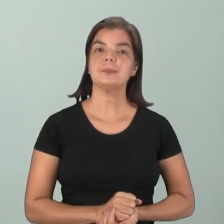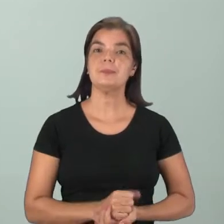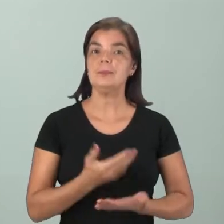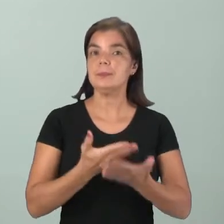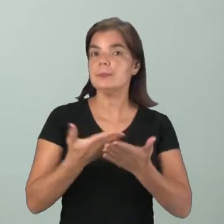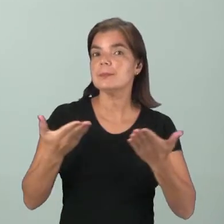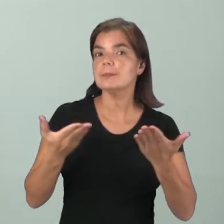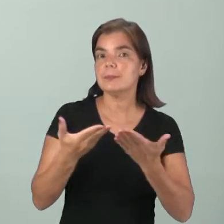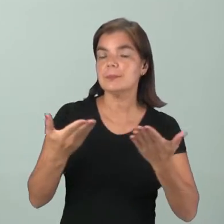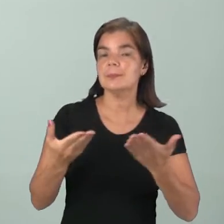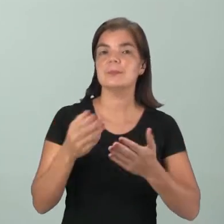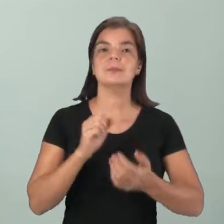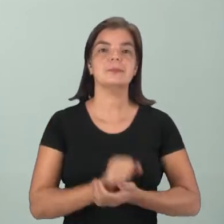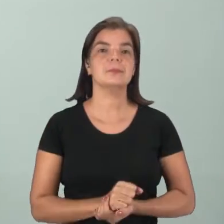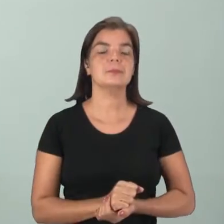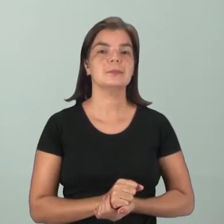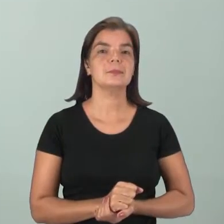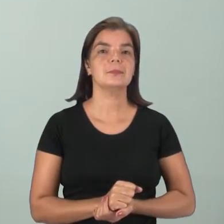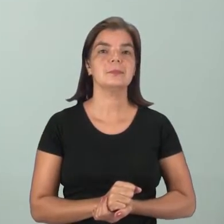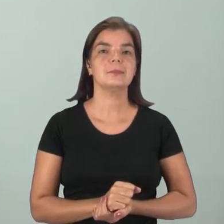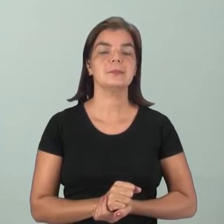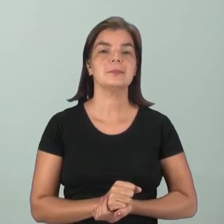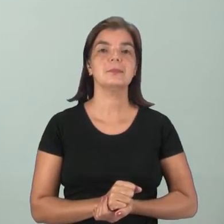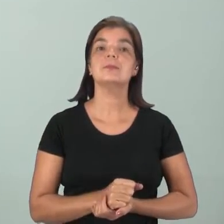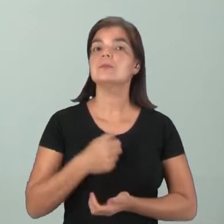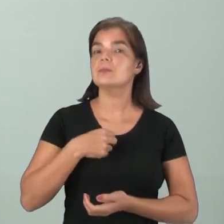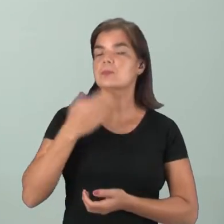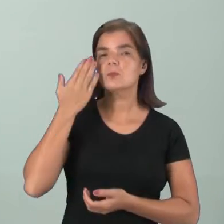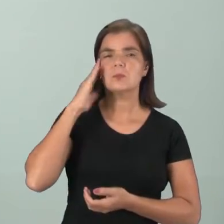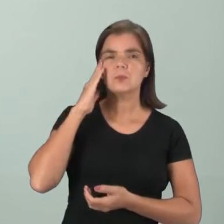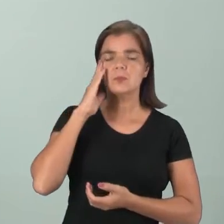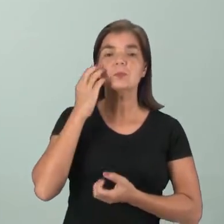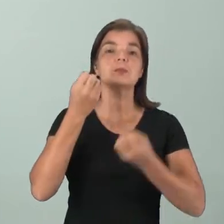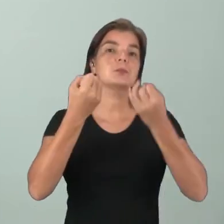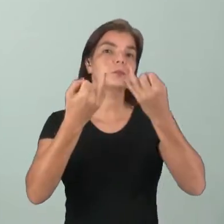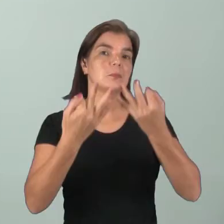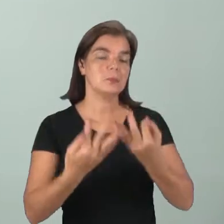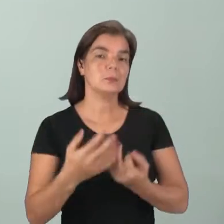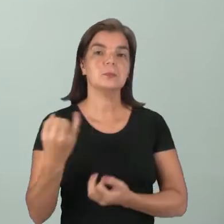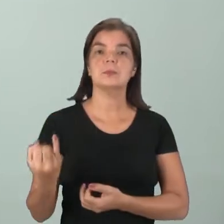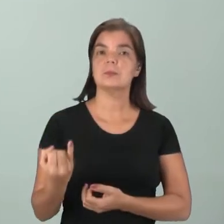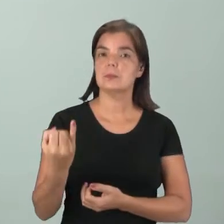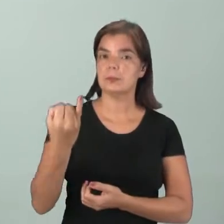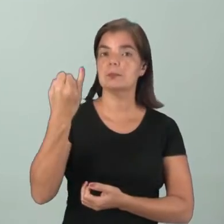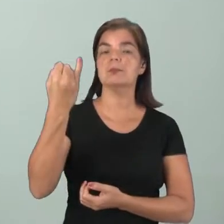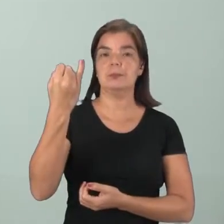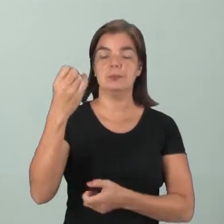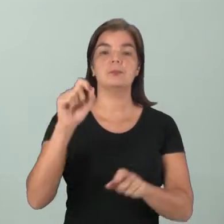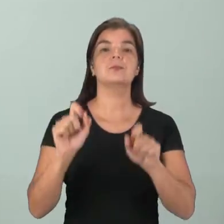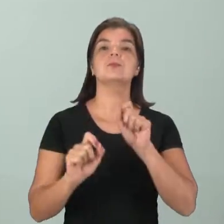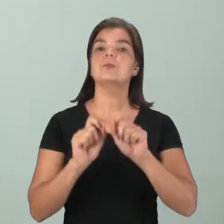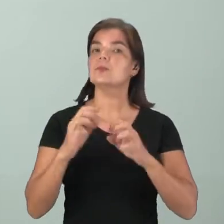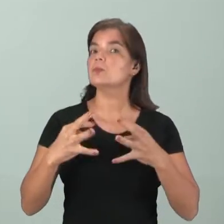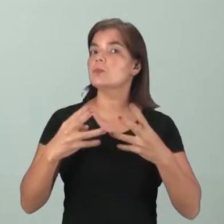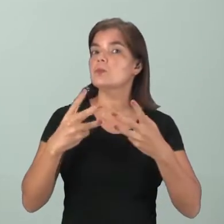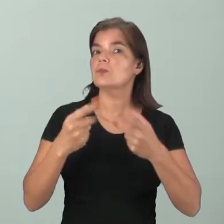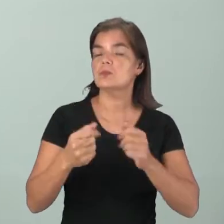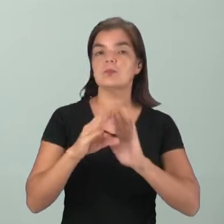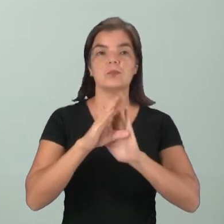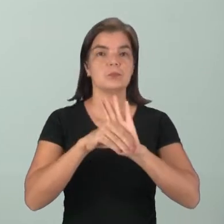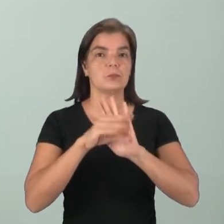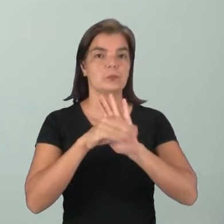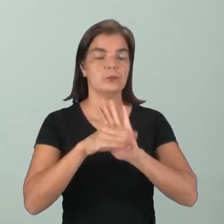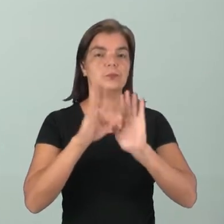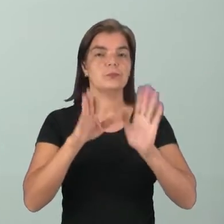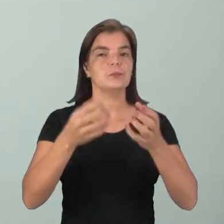ensino fundamental. Na aula de hoje, a gente vai entender um conceito que é muito importante na